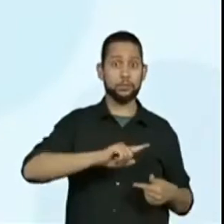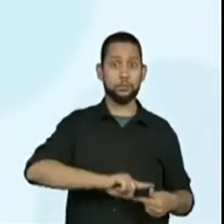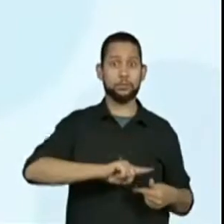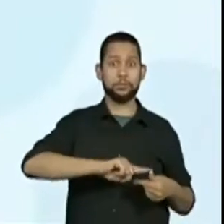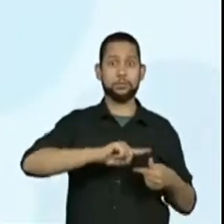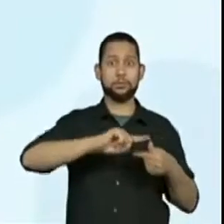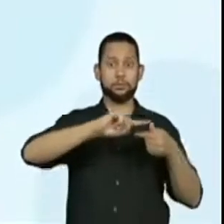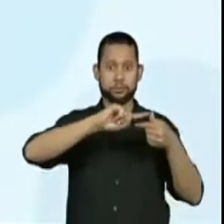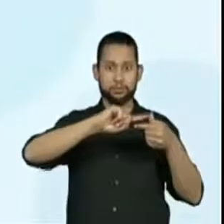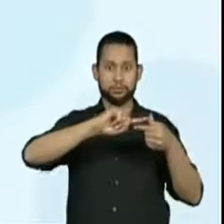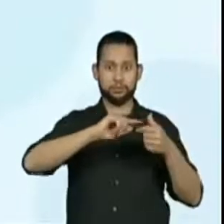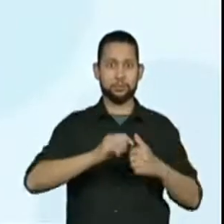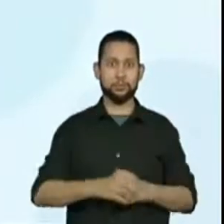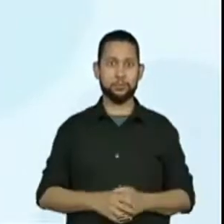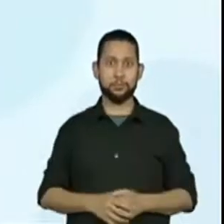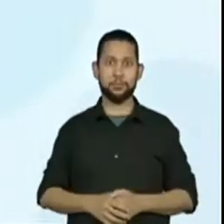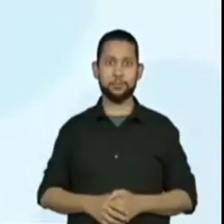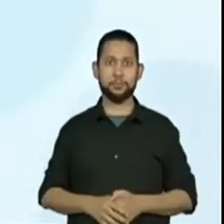quadradinhos de altura.